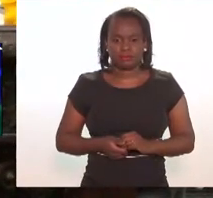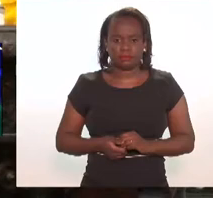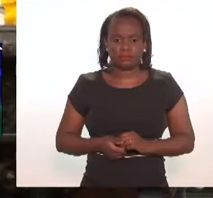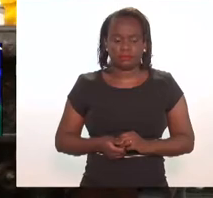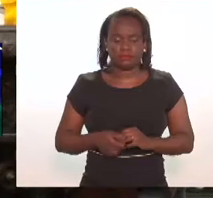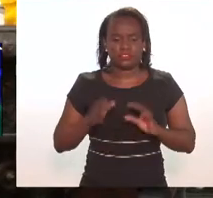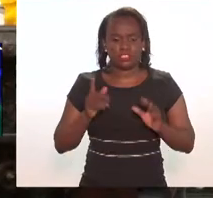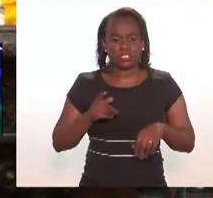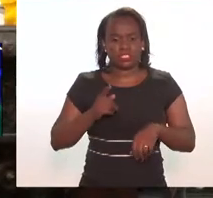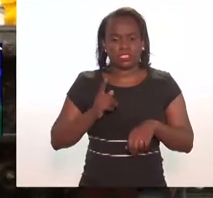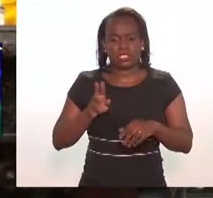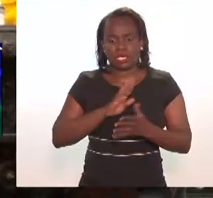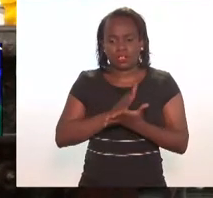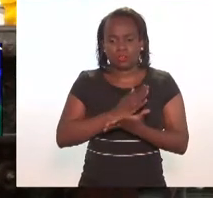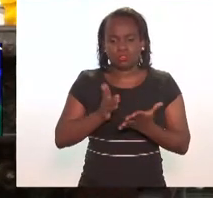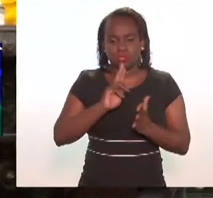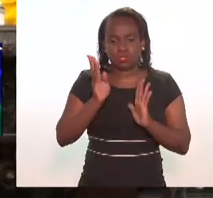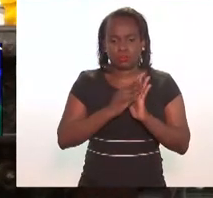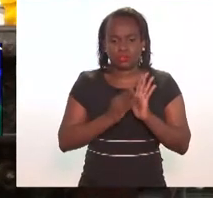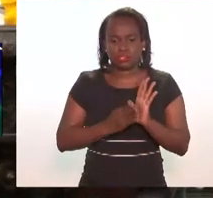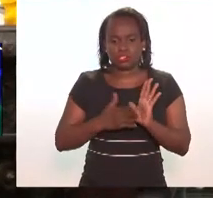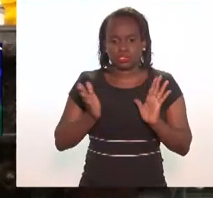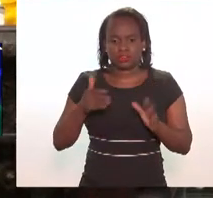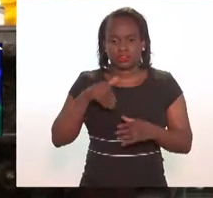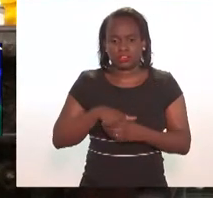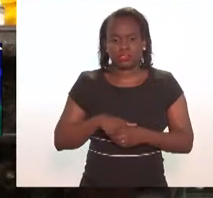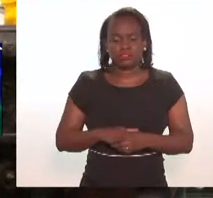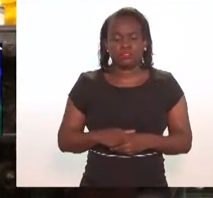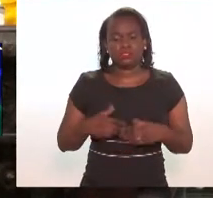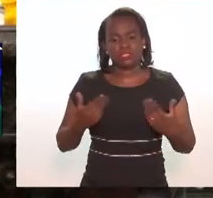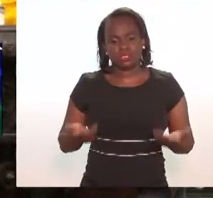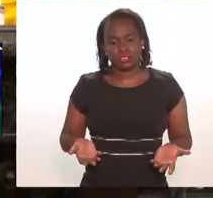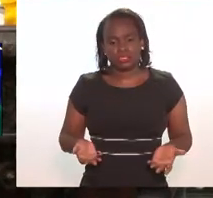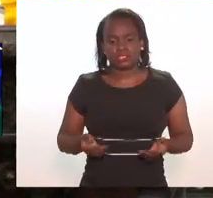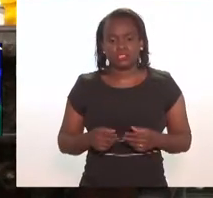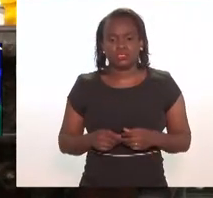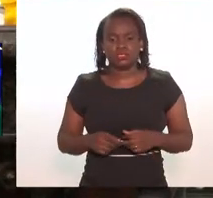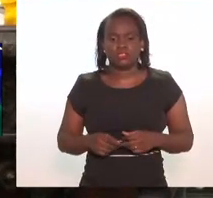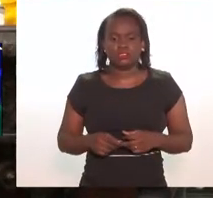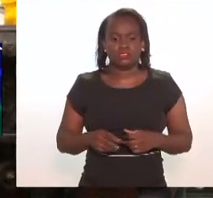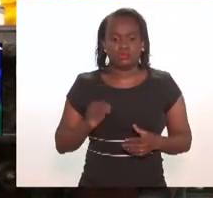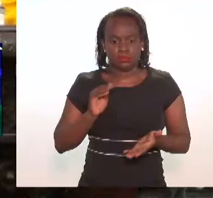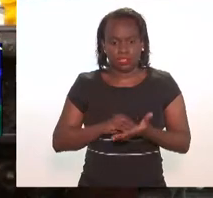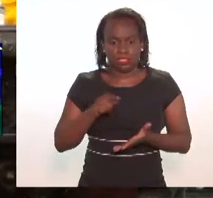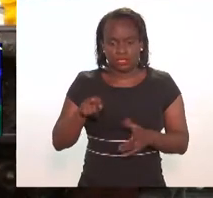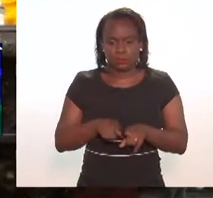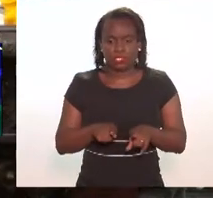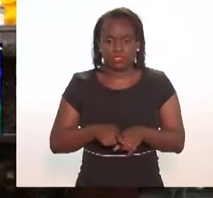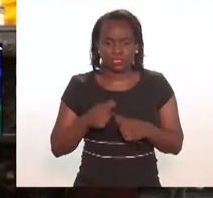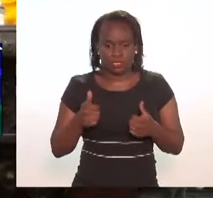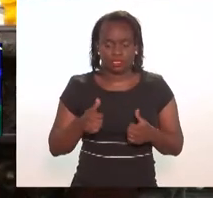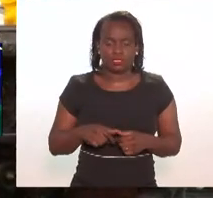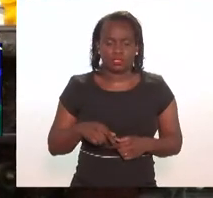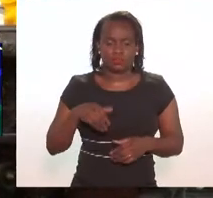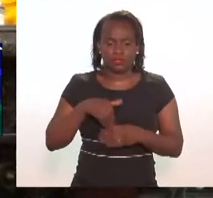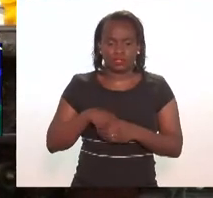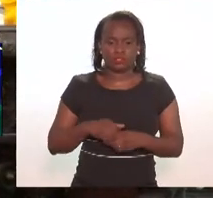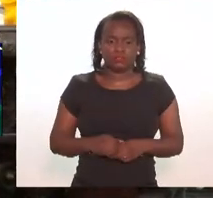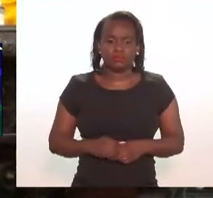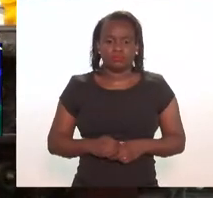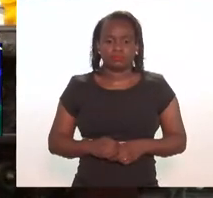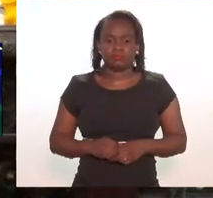Já tinha alguns inscritos para declaração de voto. E aí eu vou me colocar aqui também, tá? Para declaração de voto.